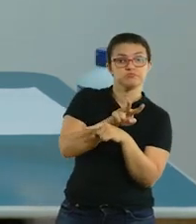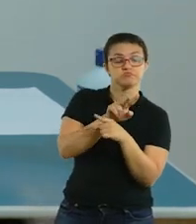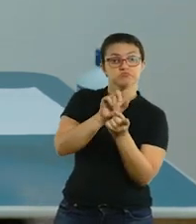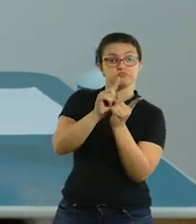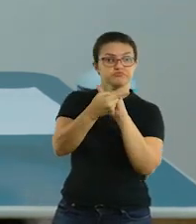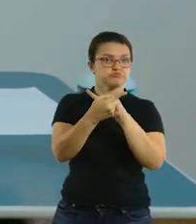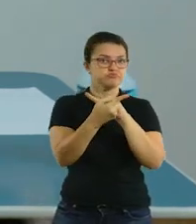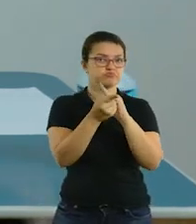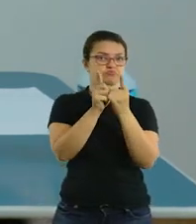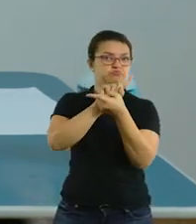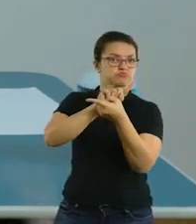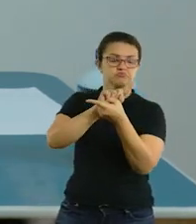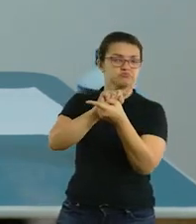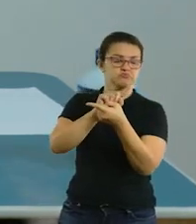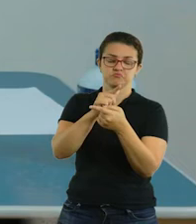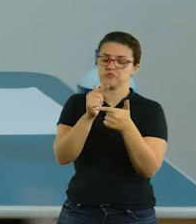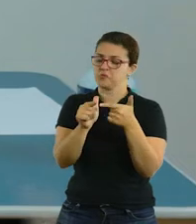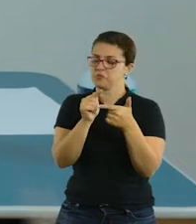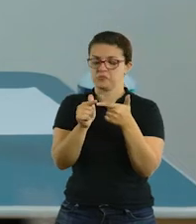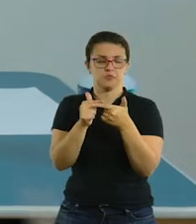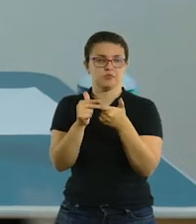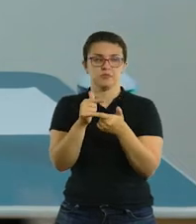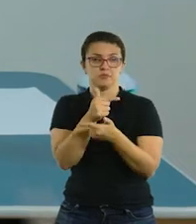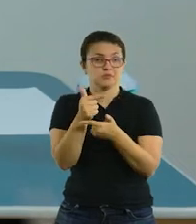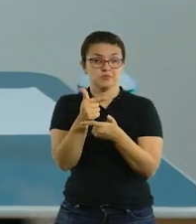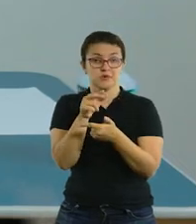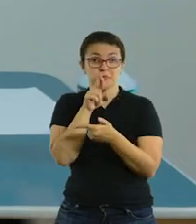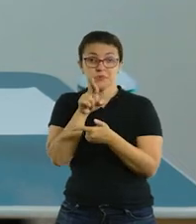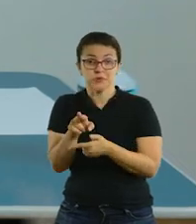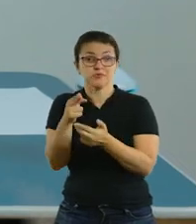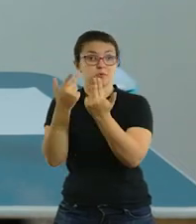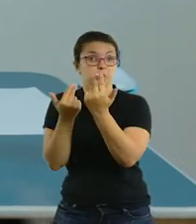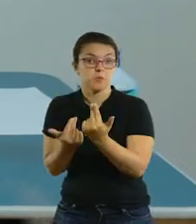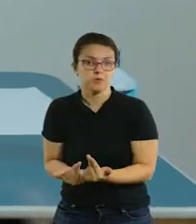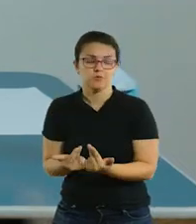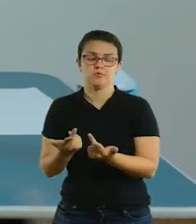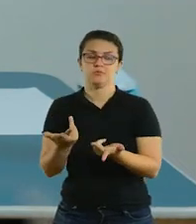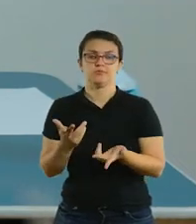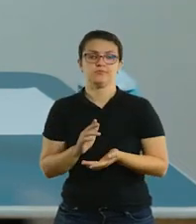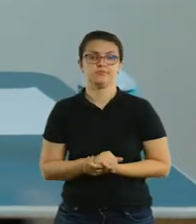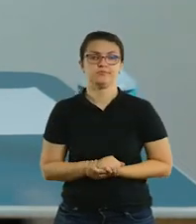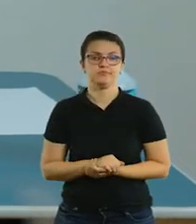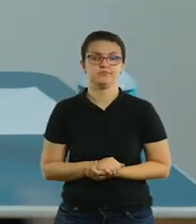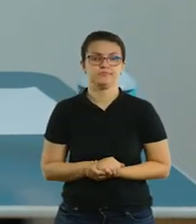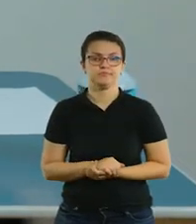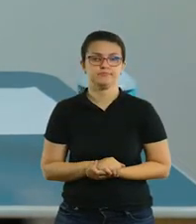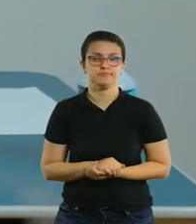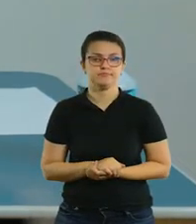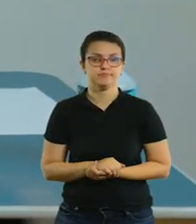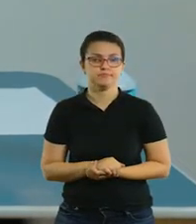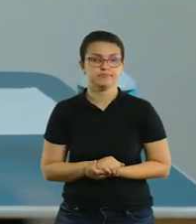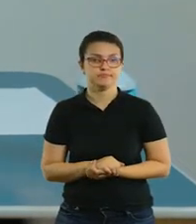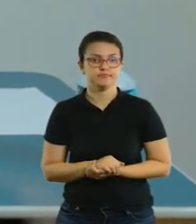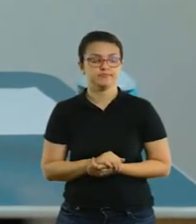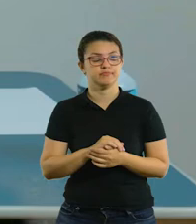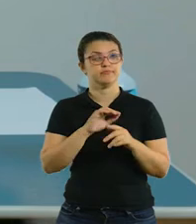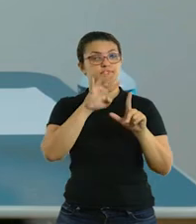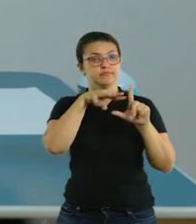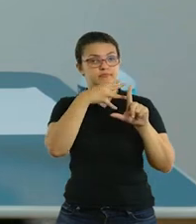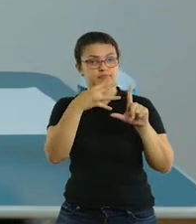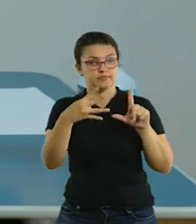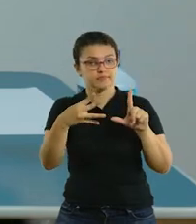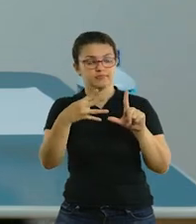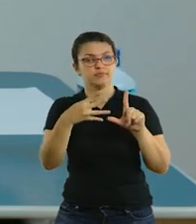números, ela não vai alterar o produto, ela não vai alterar o resultado. Então, o resultado, ó, é o mesmo, tá? Então, vai lá na tabela, tá?